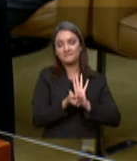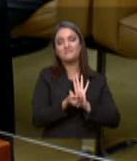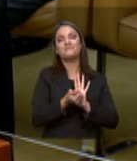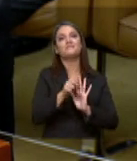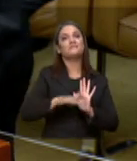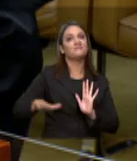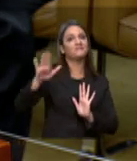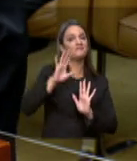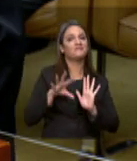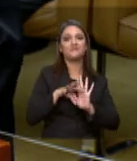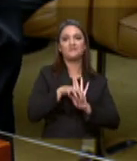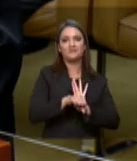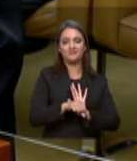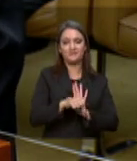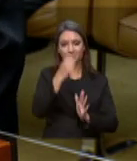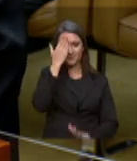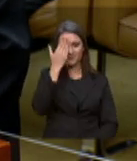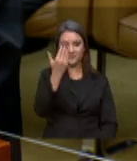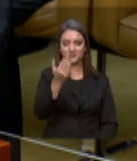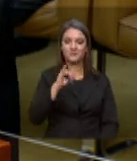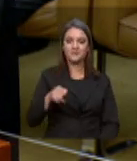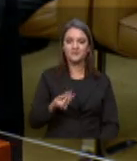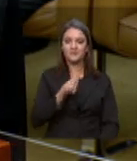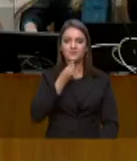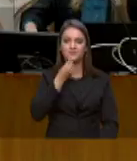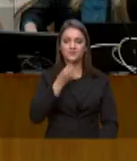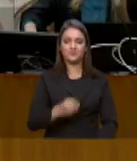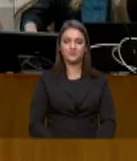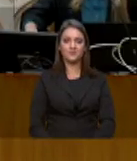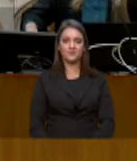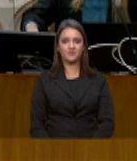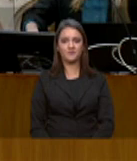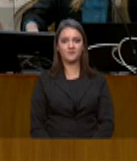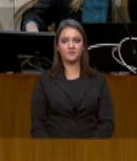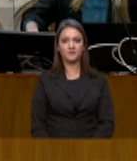floresta amazônica. Muito grato pela oportunidade.